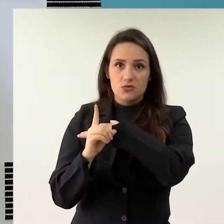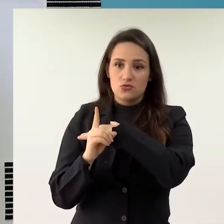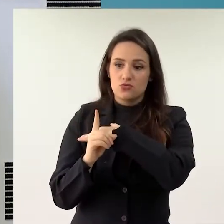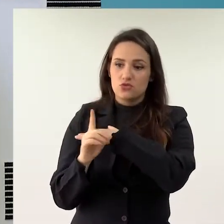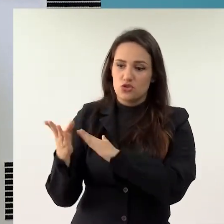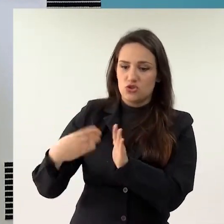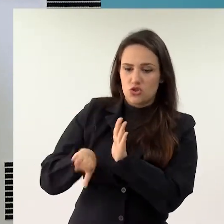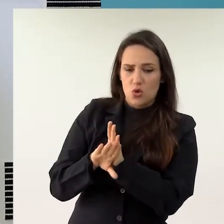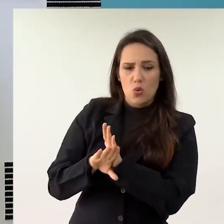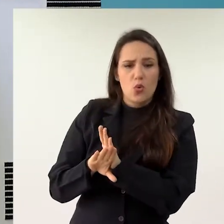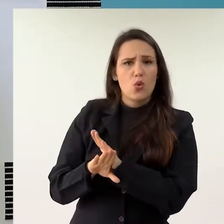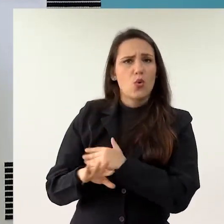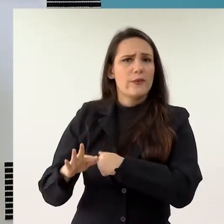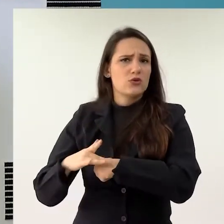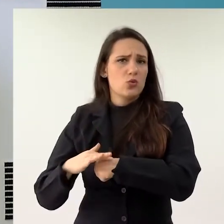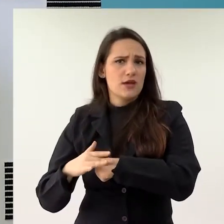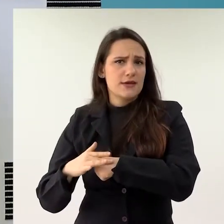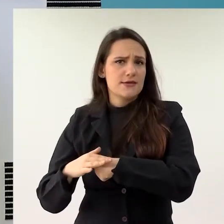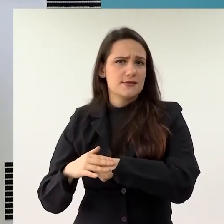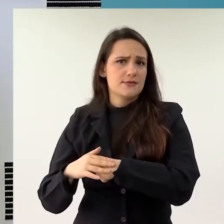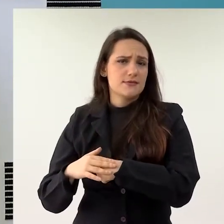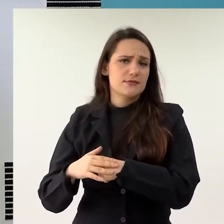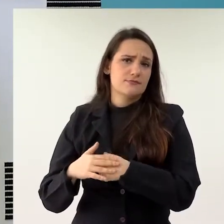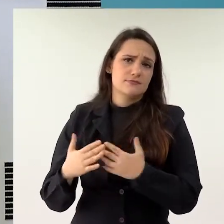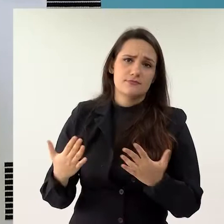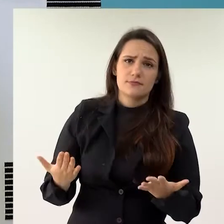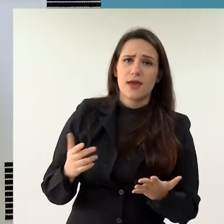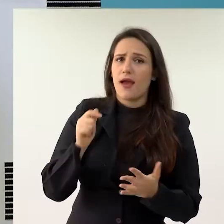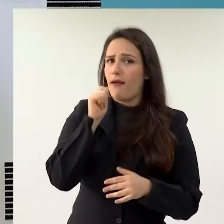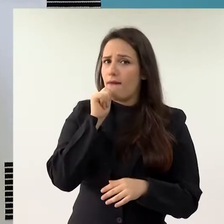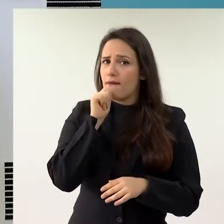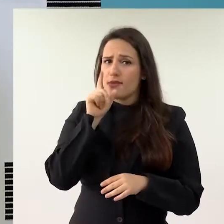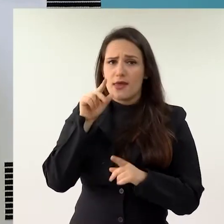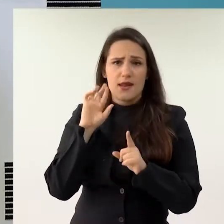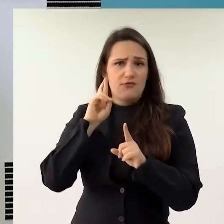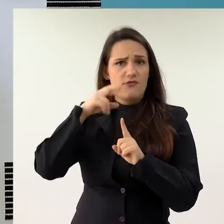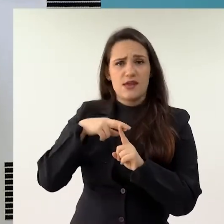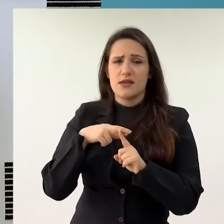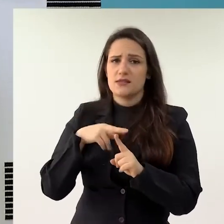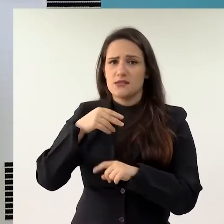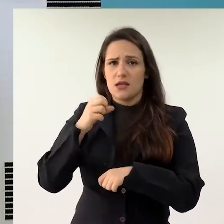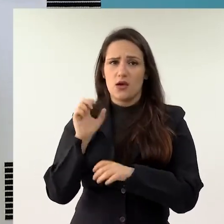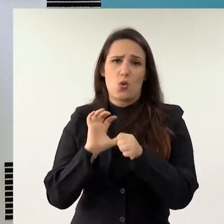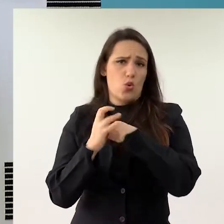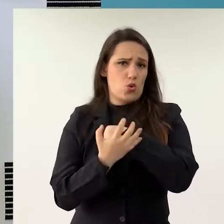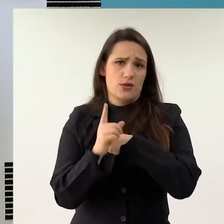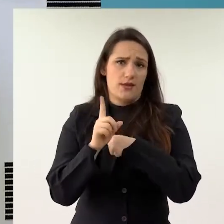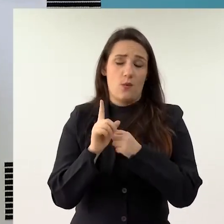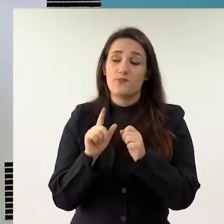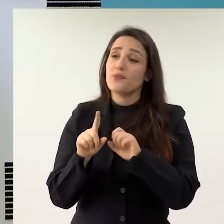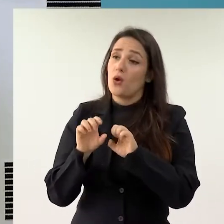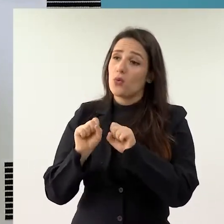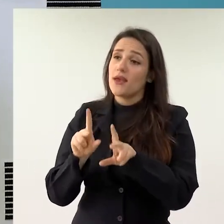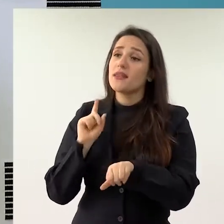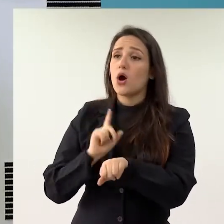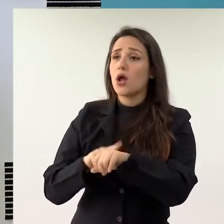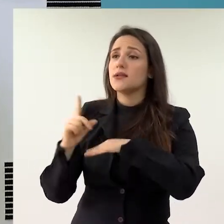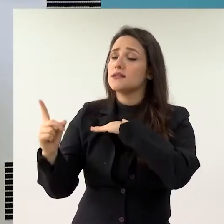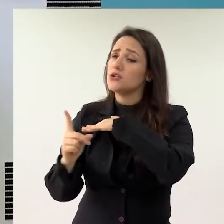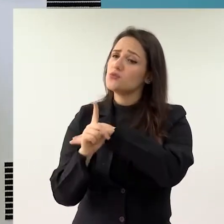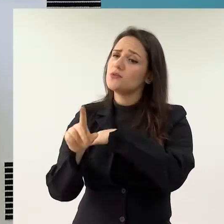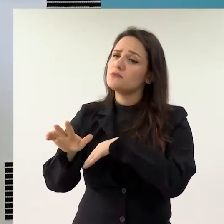com um tipo de diagnóstico, o hospital nem era referência ainda para coronavírus, e quando